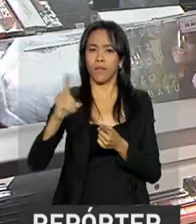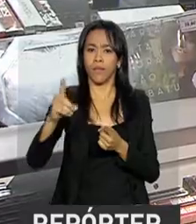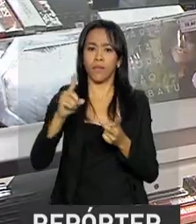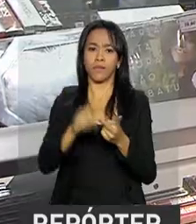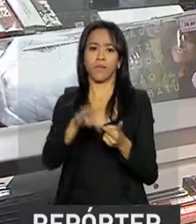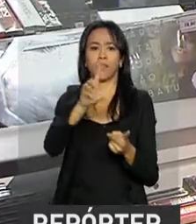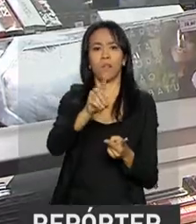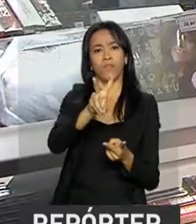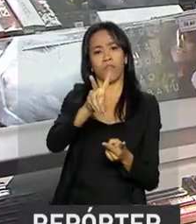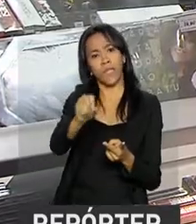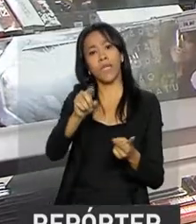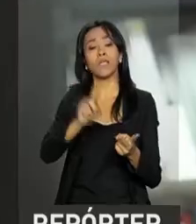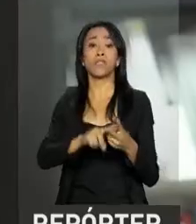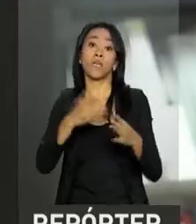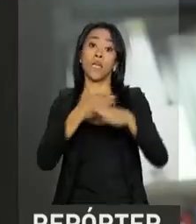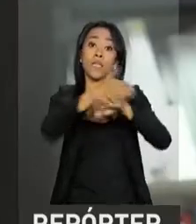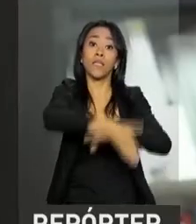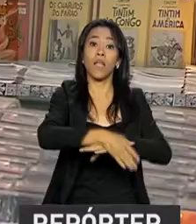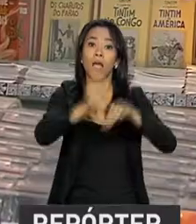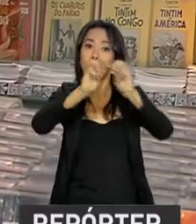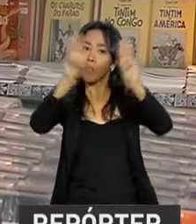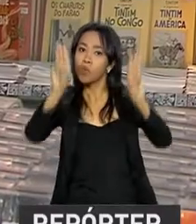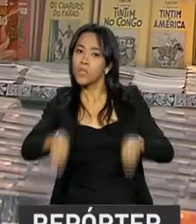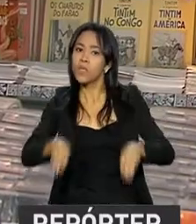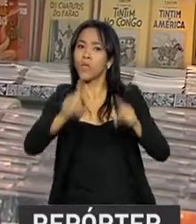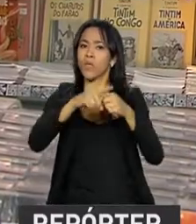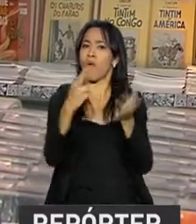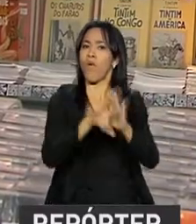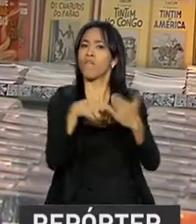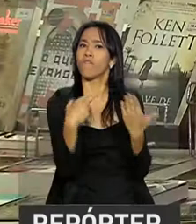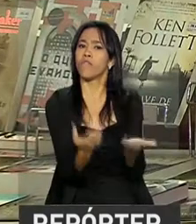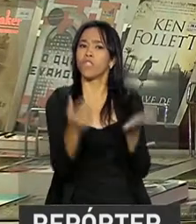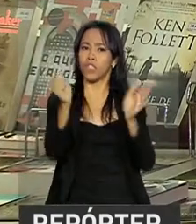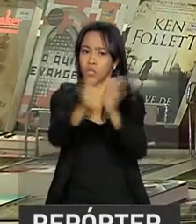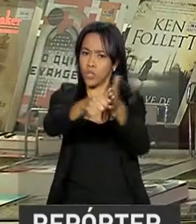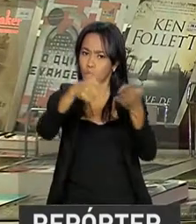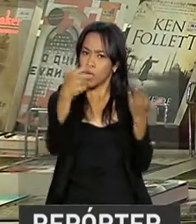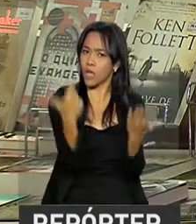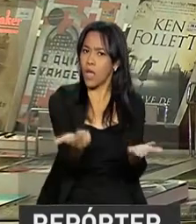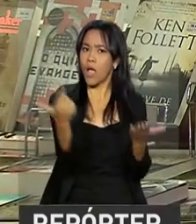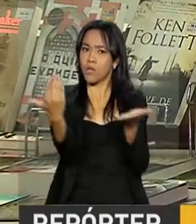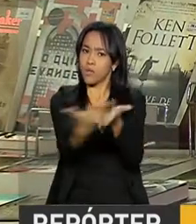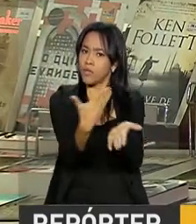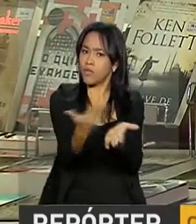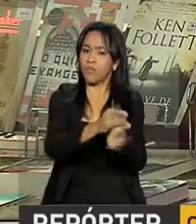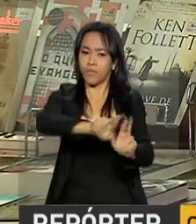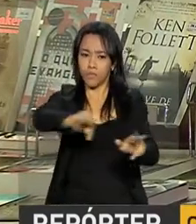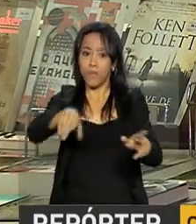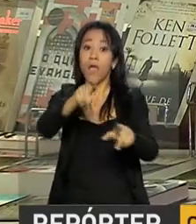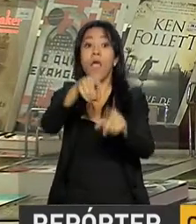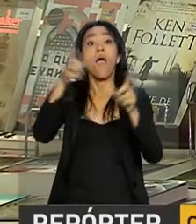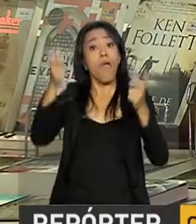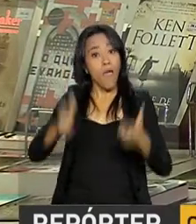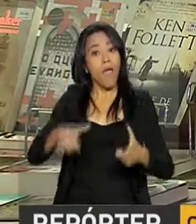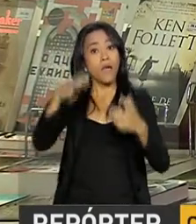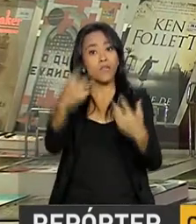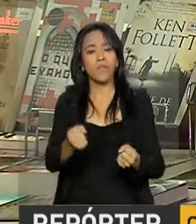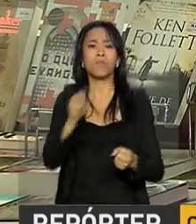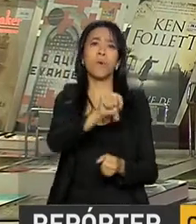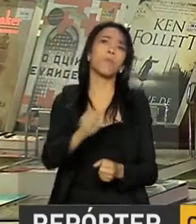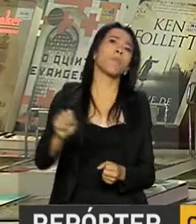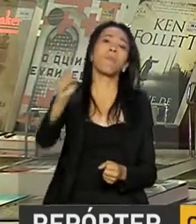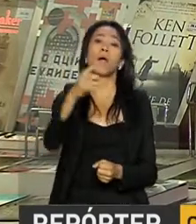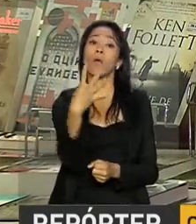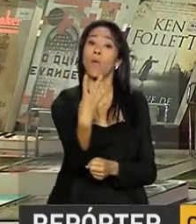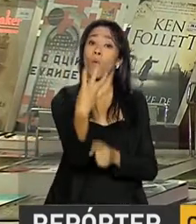ingressos para museus até livros revistas e jornais o vale cultura é aceito em uma rede de cerca de 40 mil